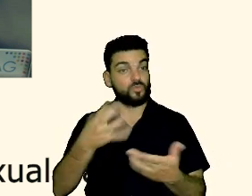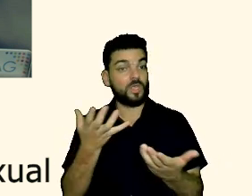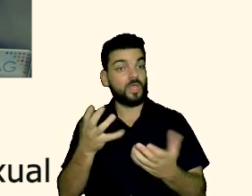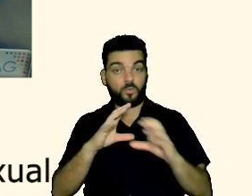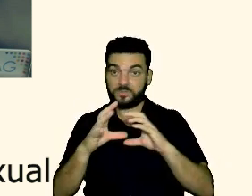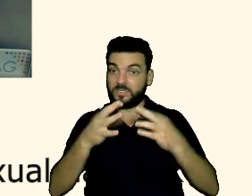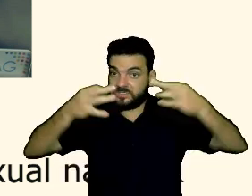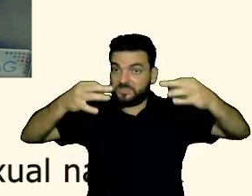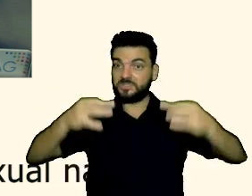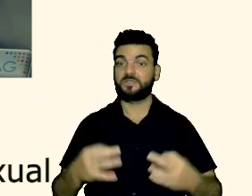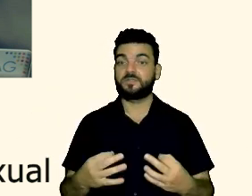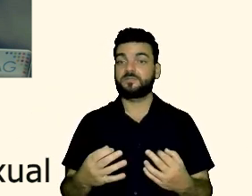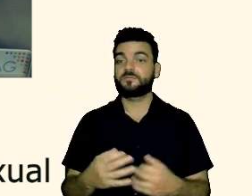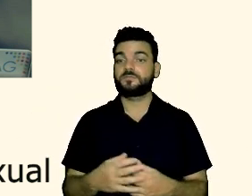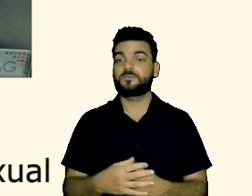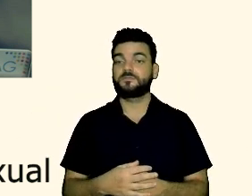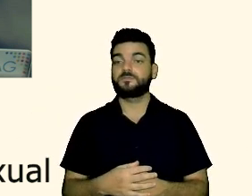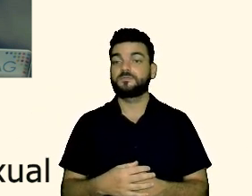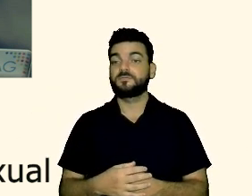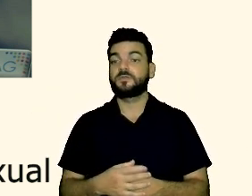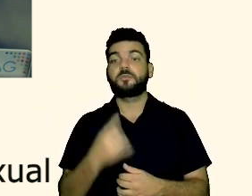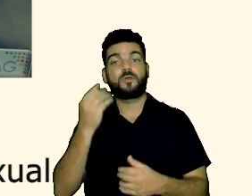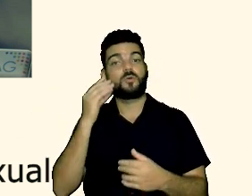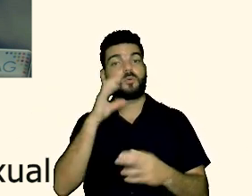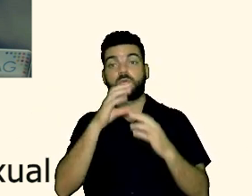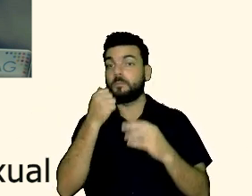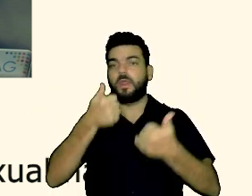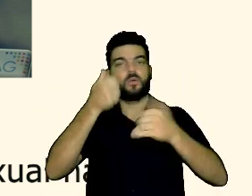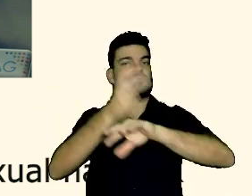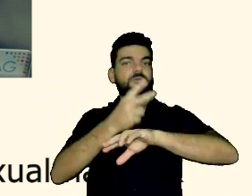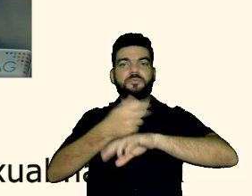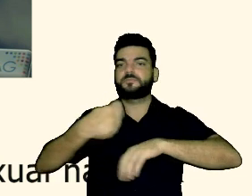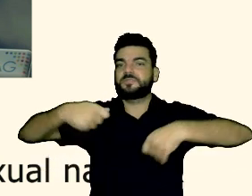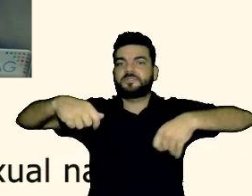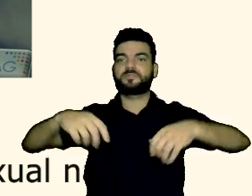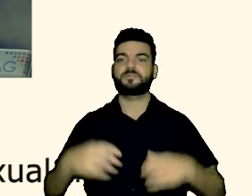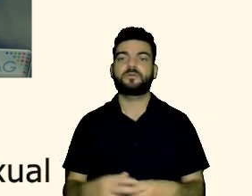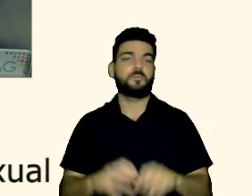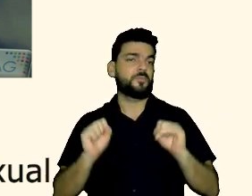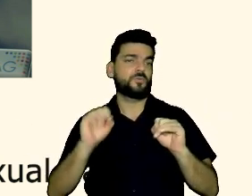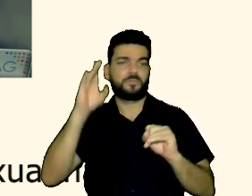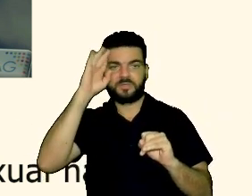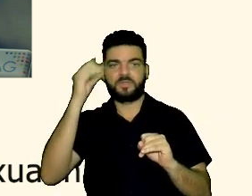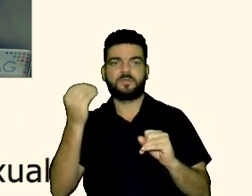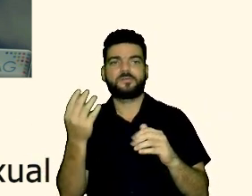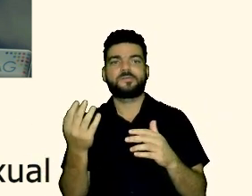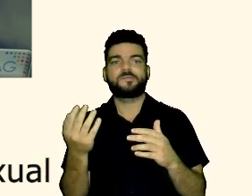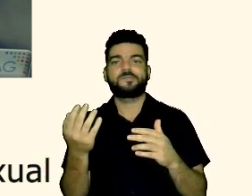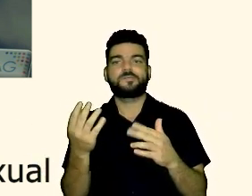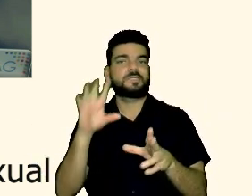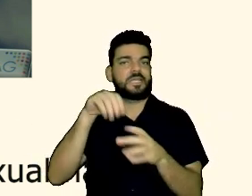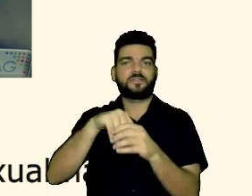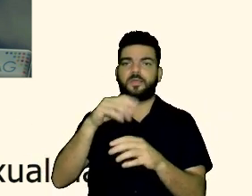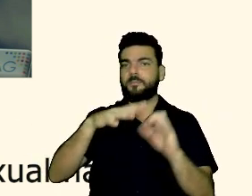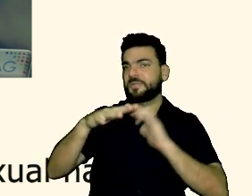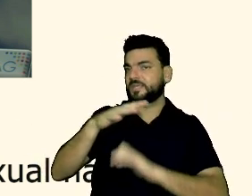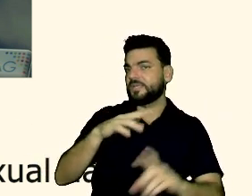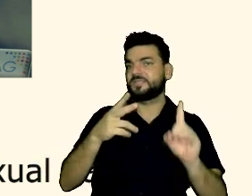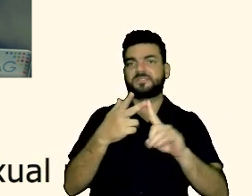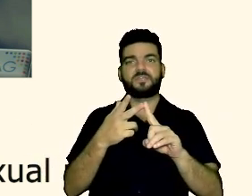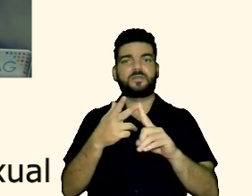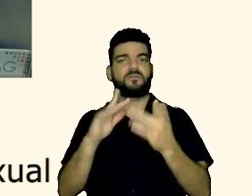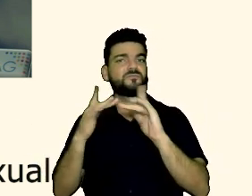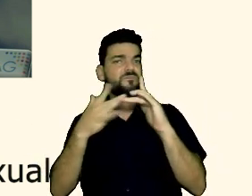melhor, seja do ponto de vista interno, interpessoal, dentro ou fora do mundo do trabalho, e até